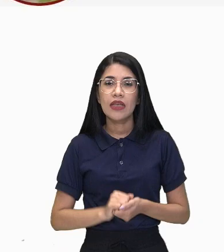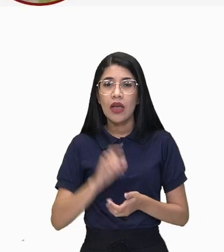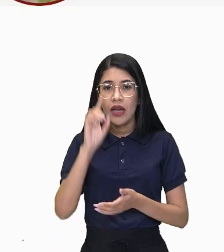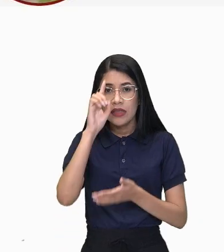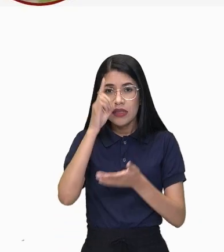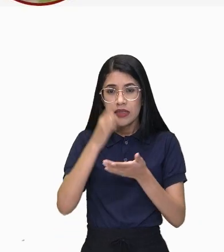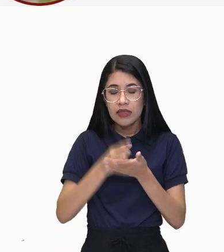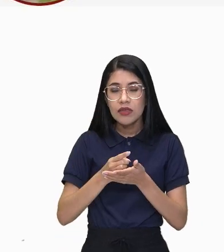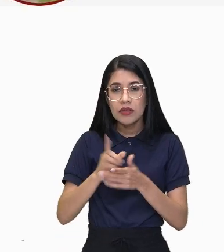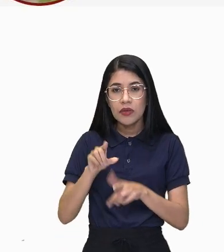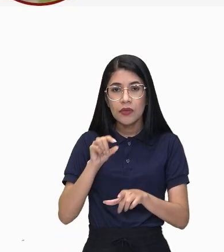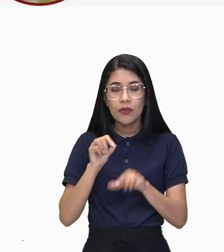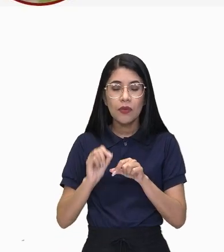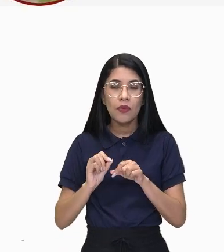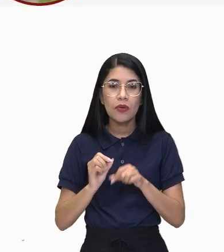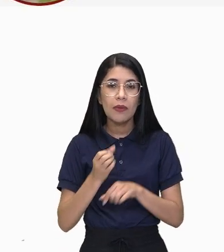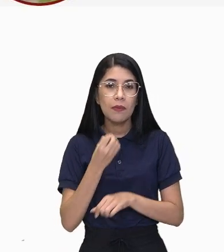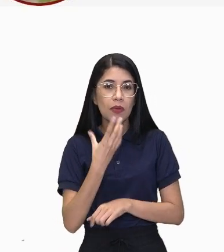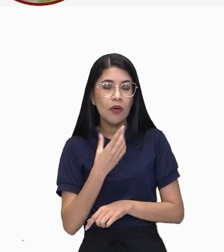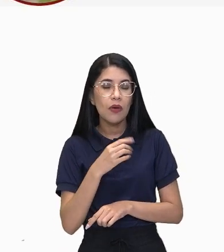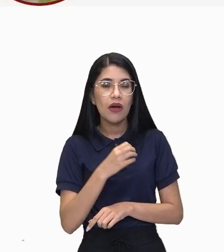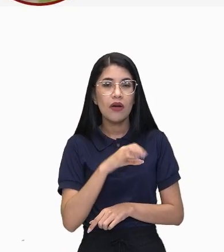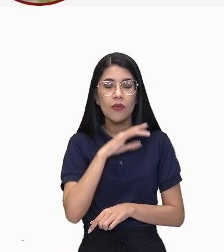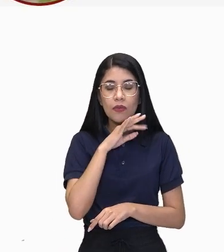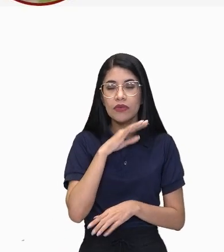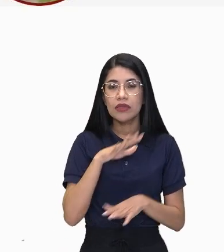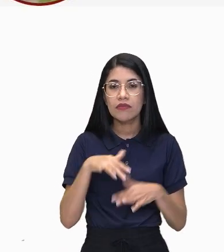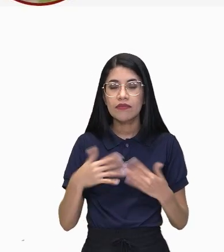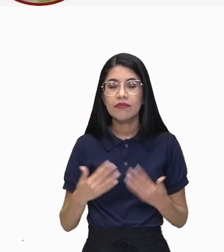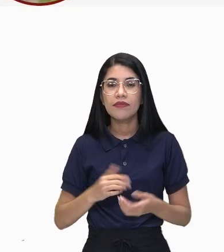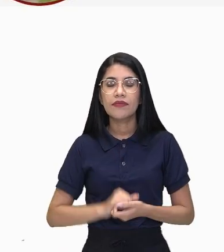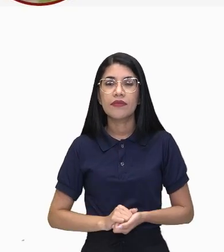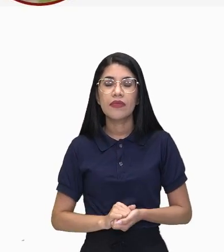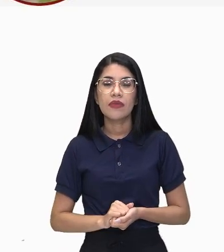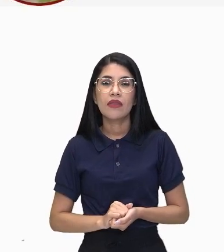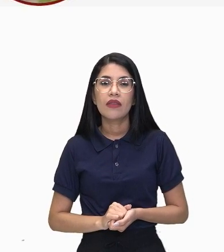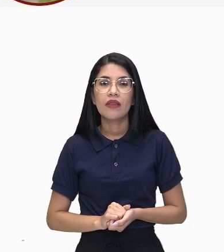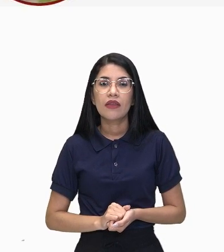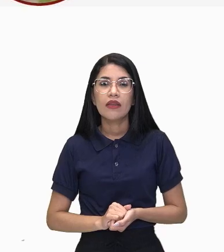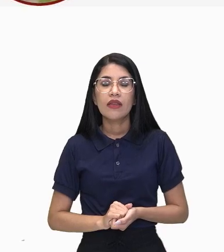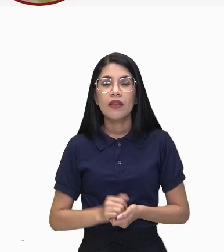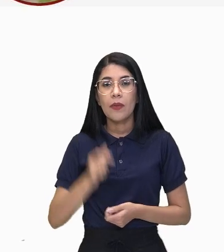que vão contra, né? Então, olha só, a gente vai passando aqui, ó, que a